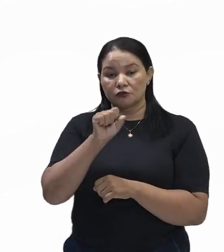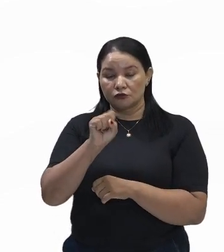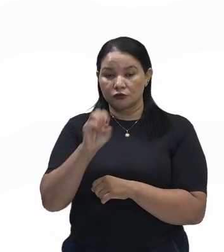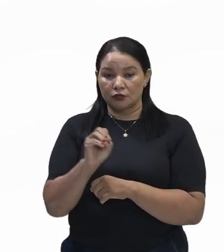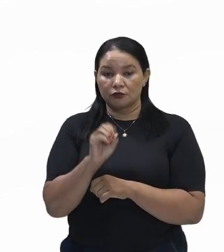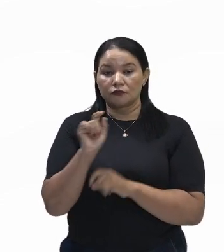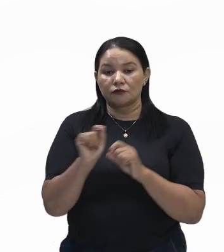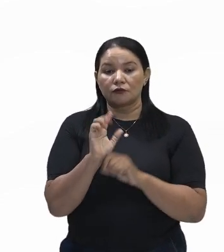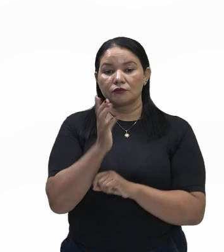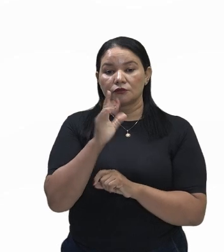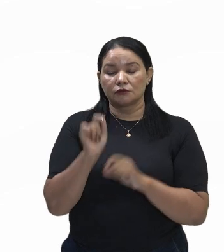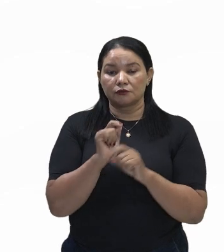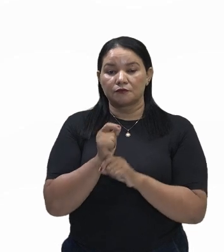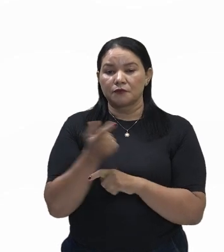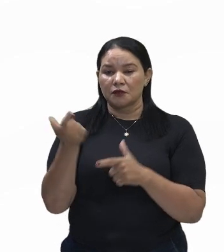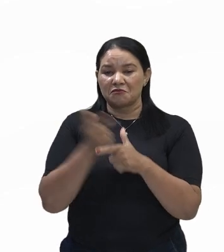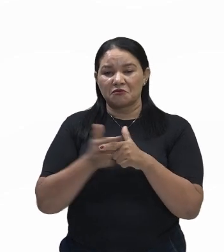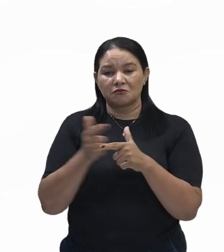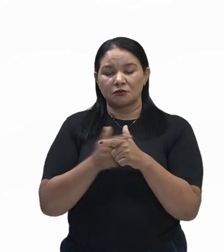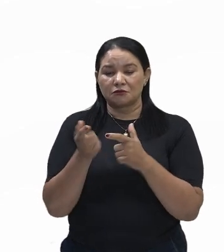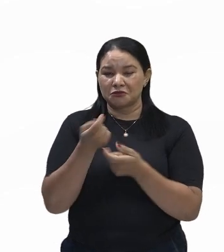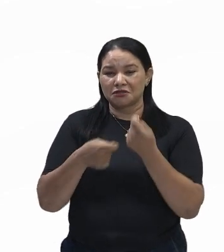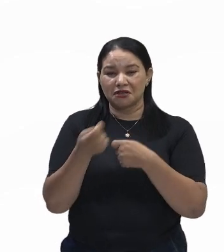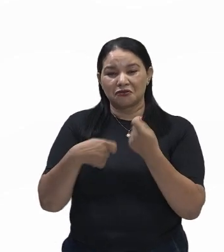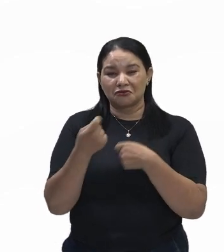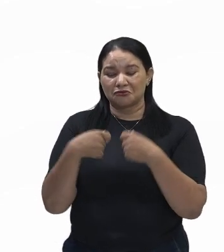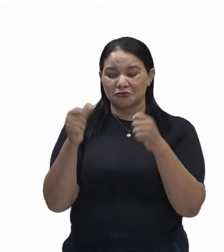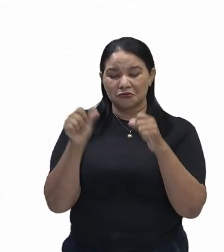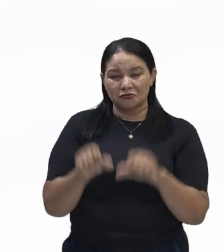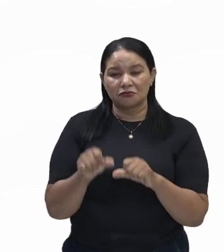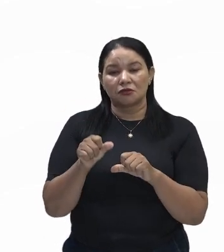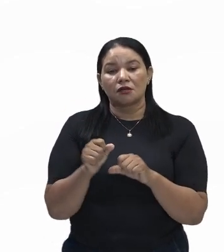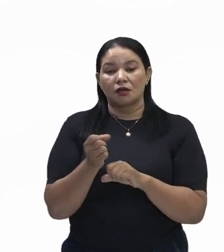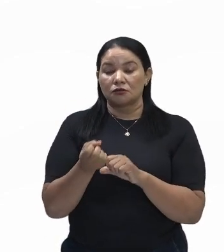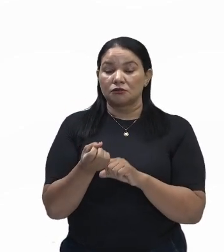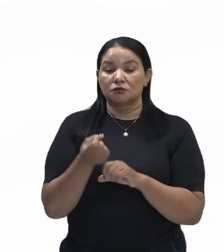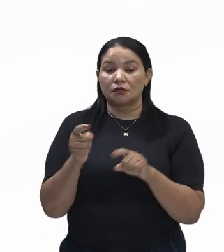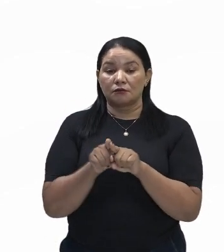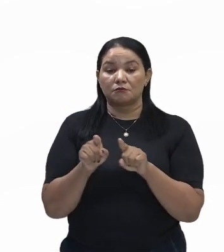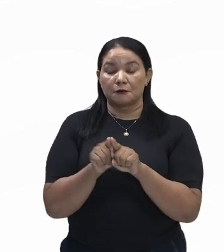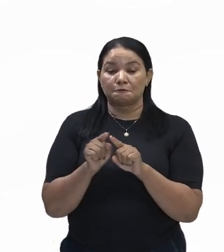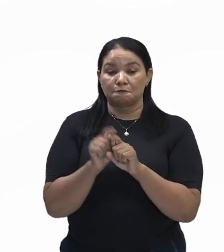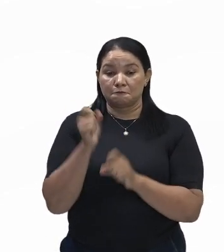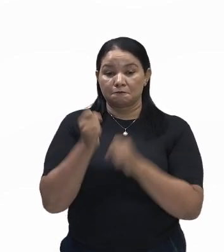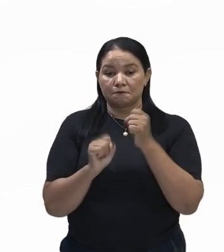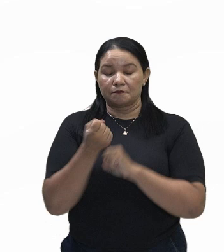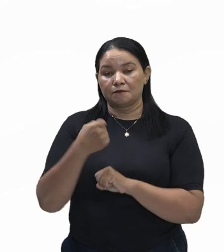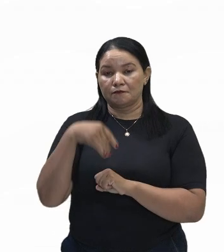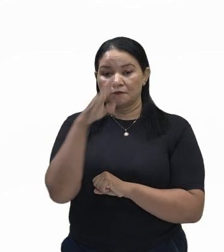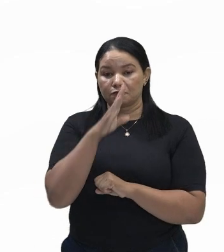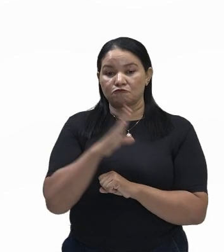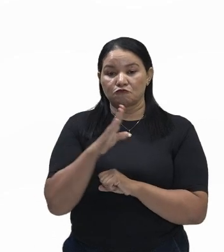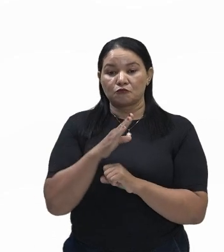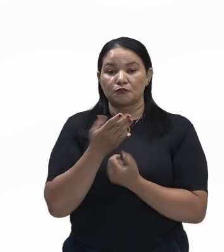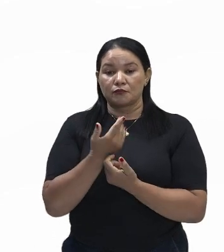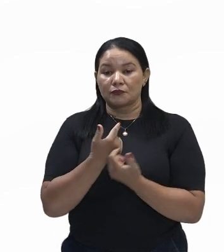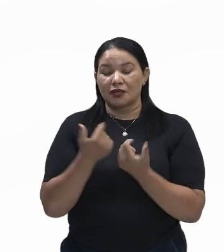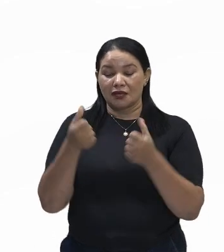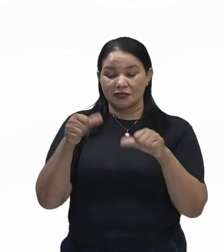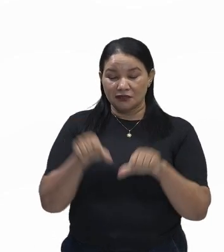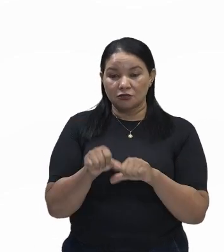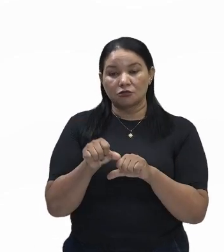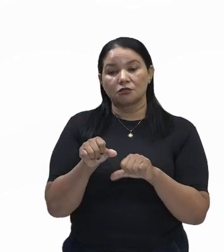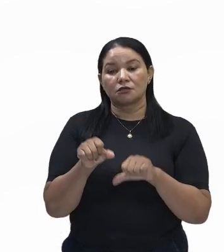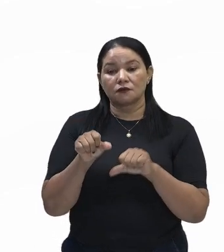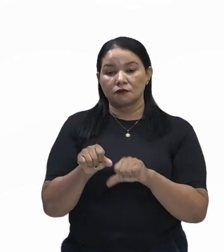1980, graves problemas econômicos, né, vão surgir. A indústria brasileira vai ser afetada